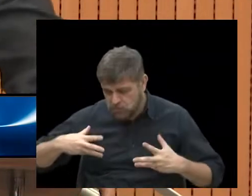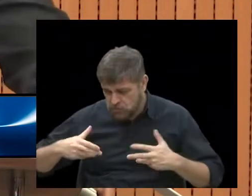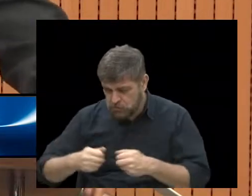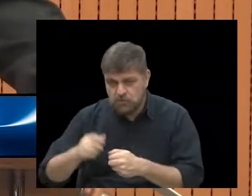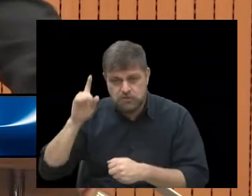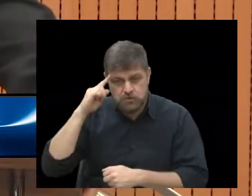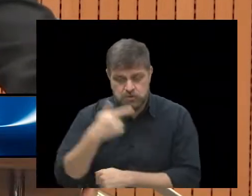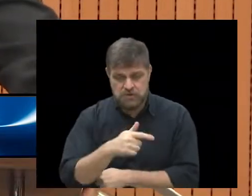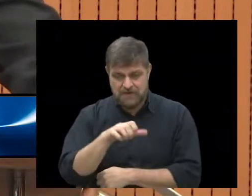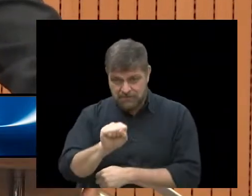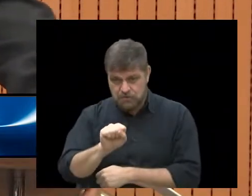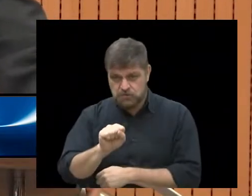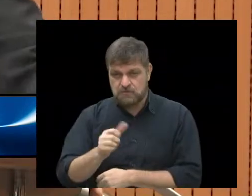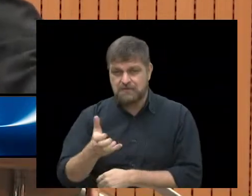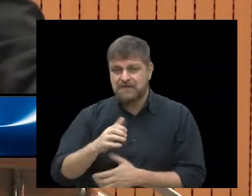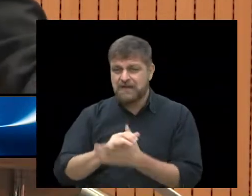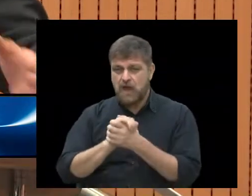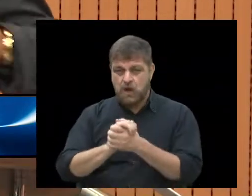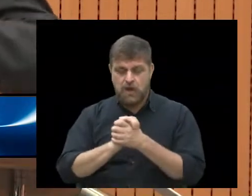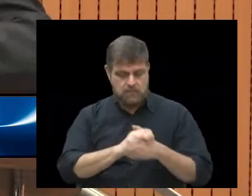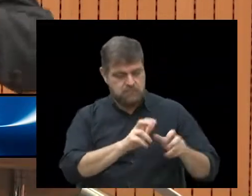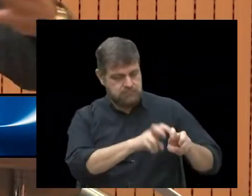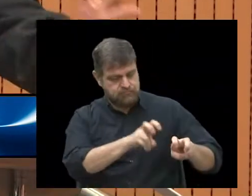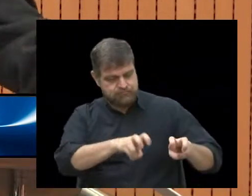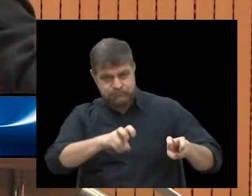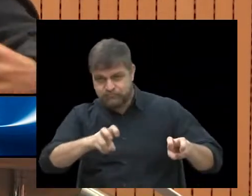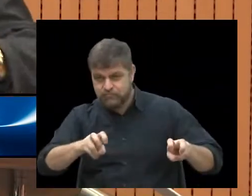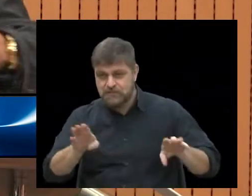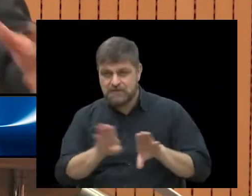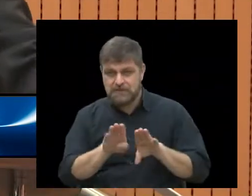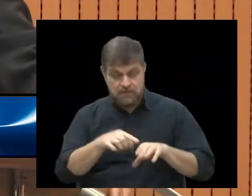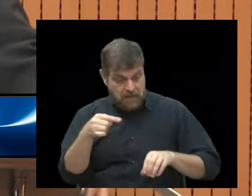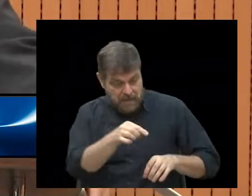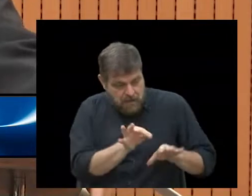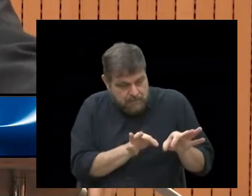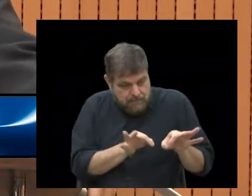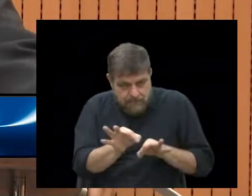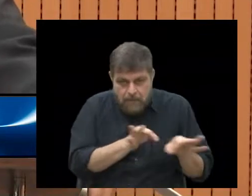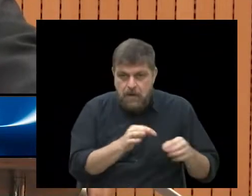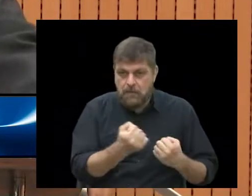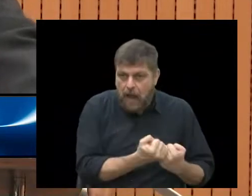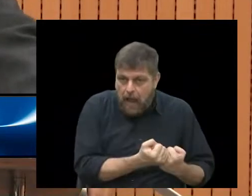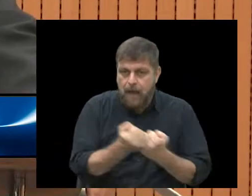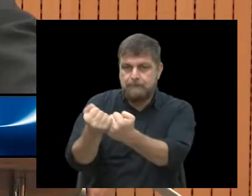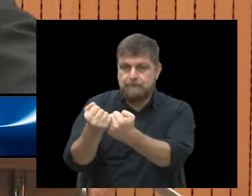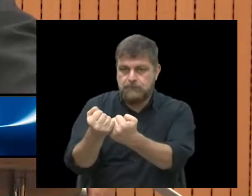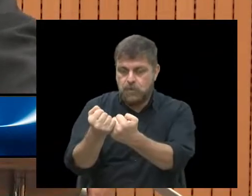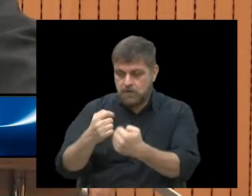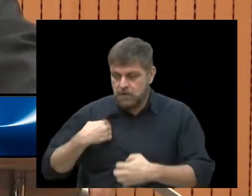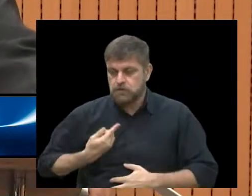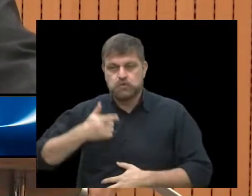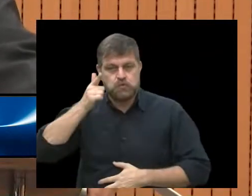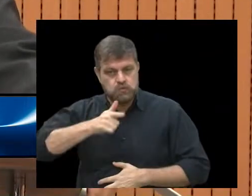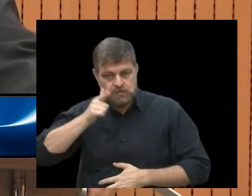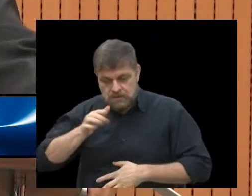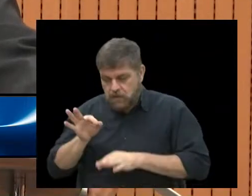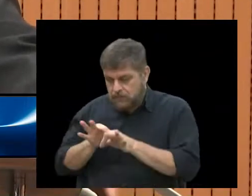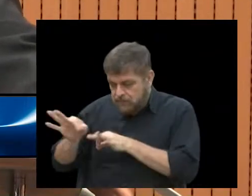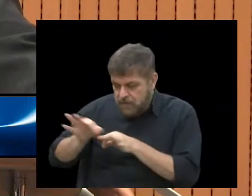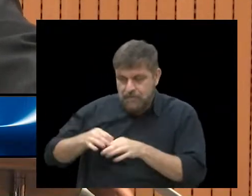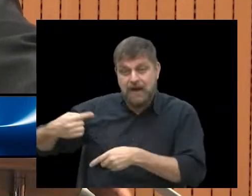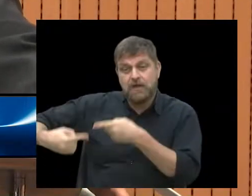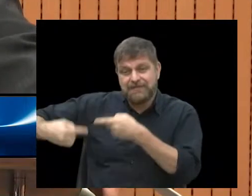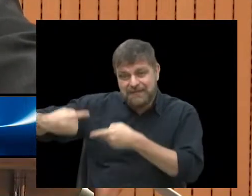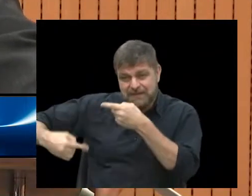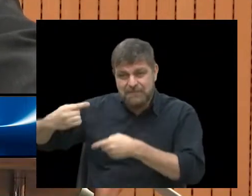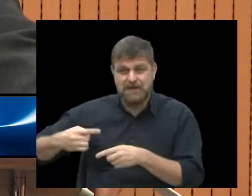28 e parabenizando a mesa da casa por dar toda a estrutura necessária para a gente poder realizar esse debate,